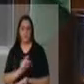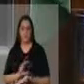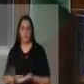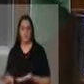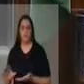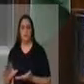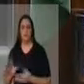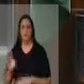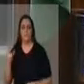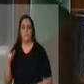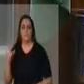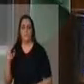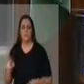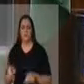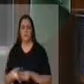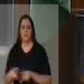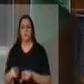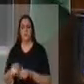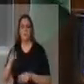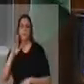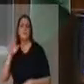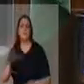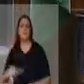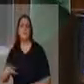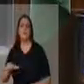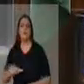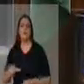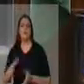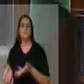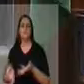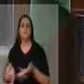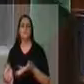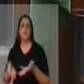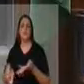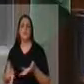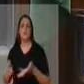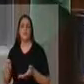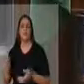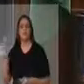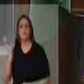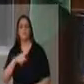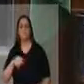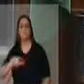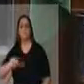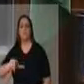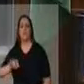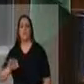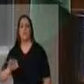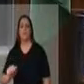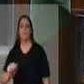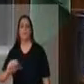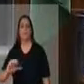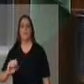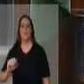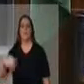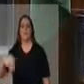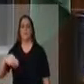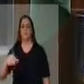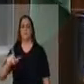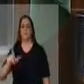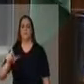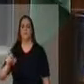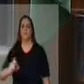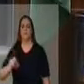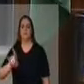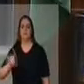novos recursos à alta complexidade e oncologia para que a Imperatriz pudesse também, que é a segunda maior cidade do Maranhão,